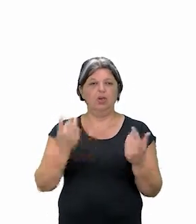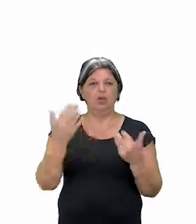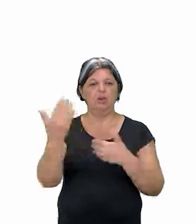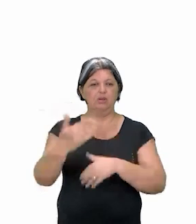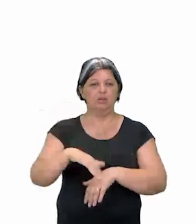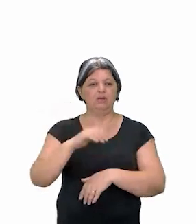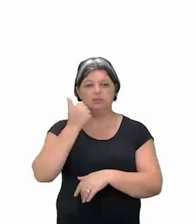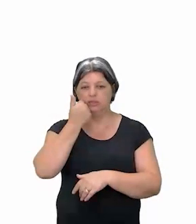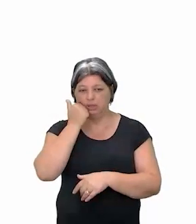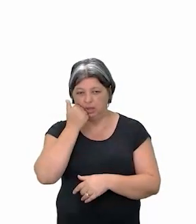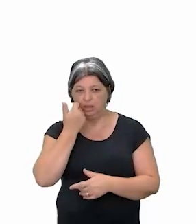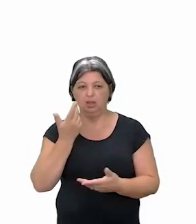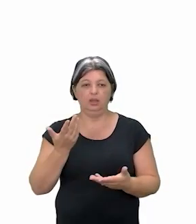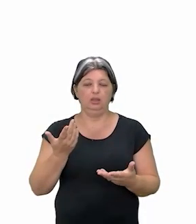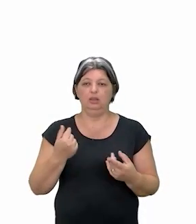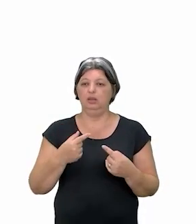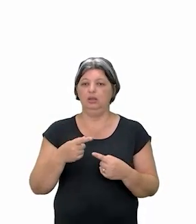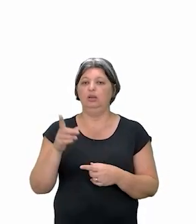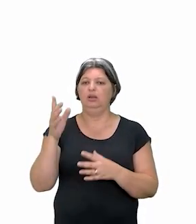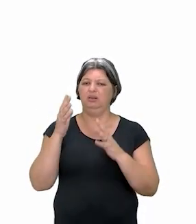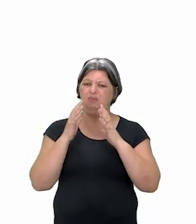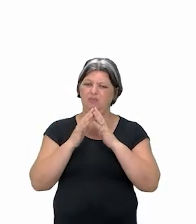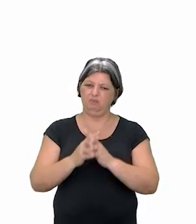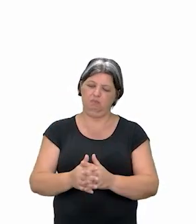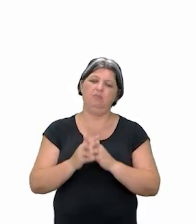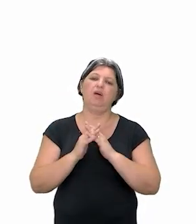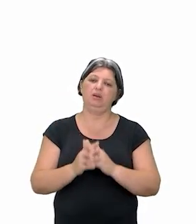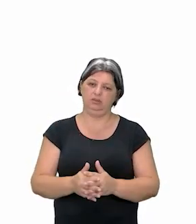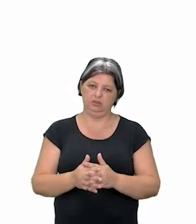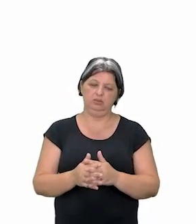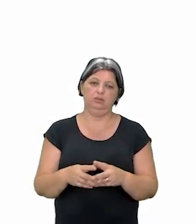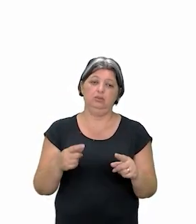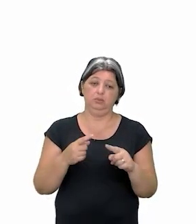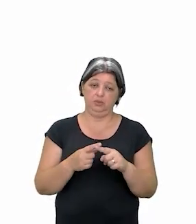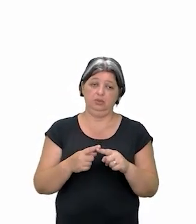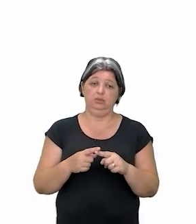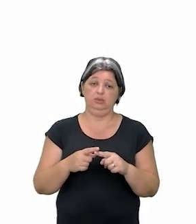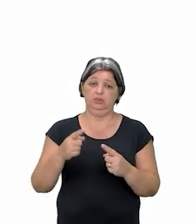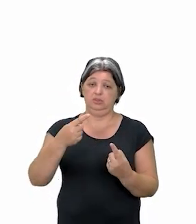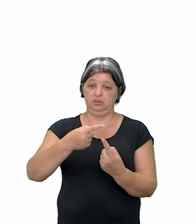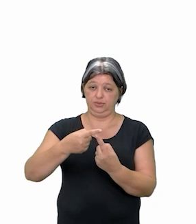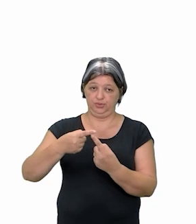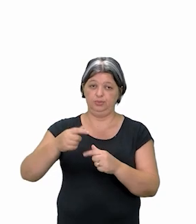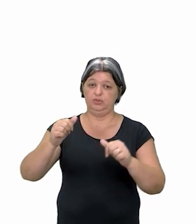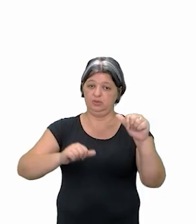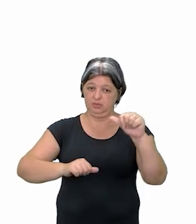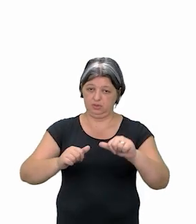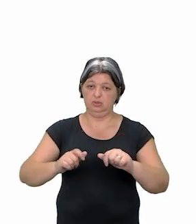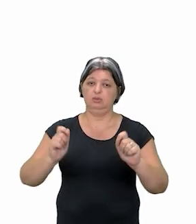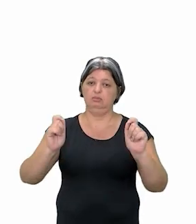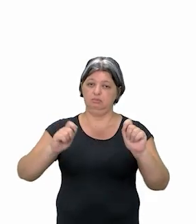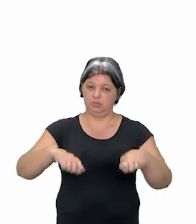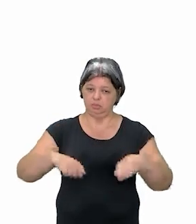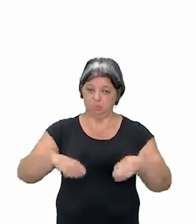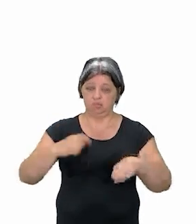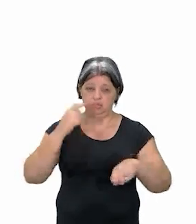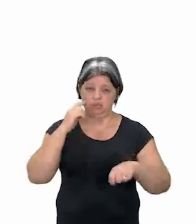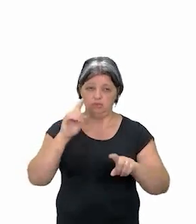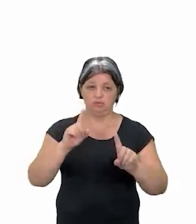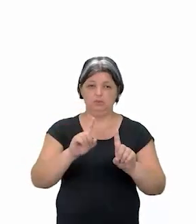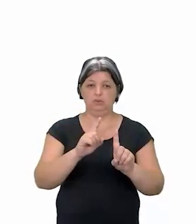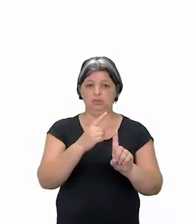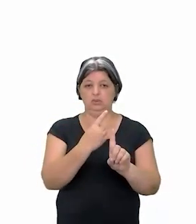ensino fundamental. É muito complexo, porque esse tipo de avaliação pode sim gerar um distanciamento